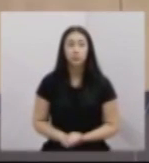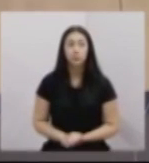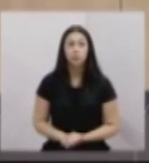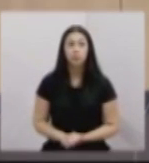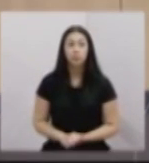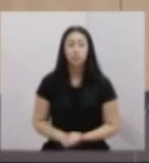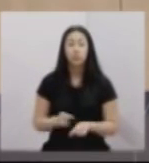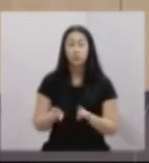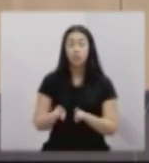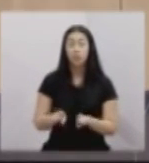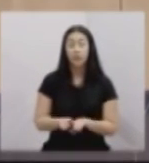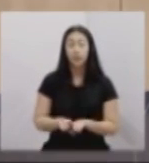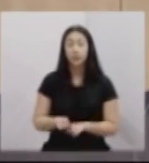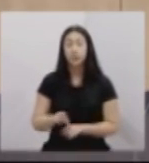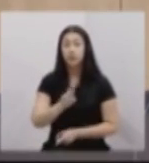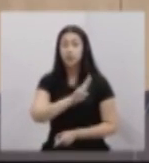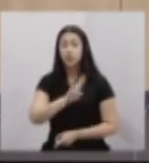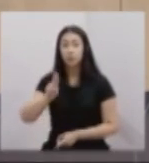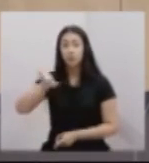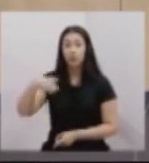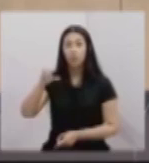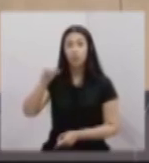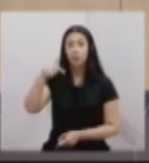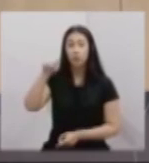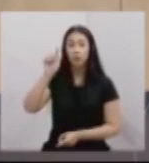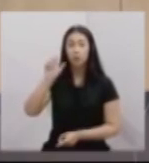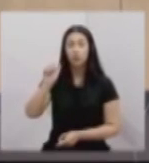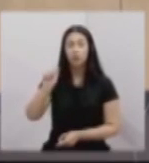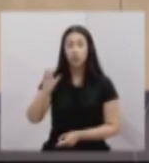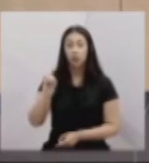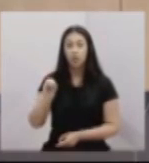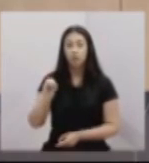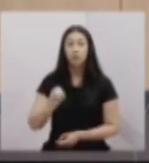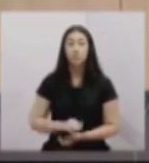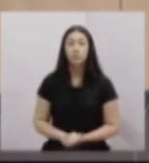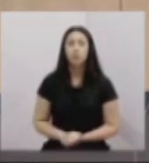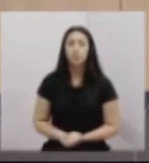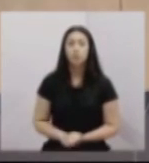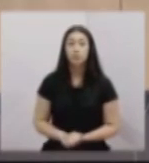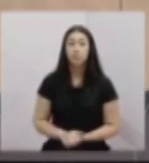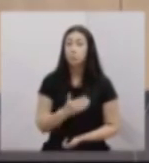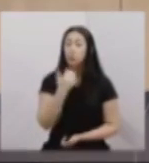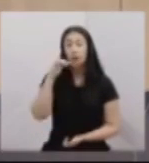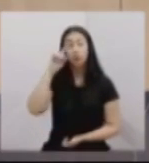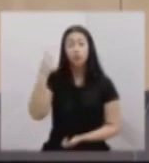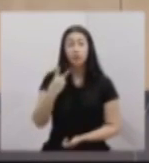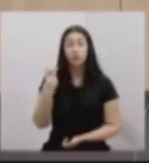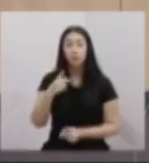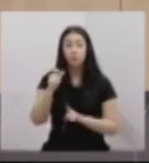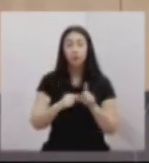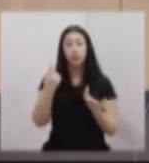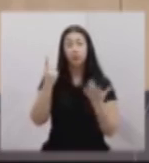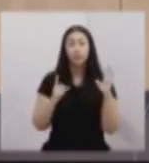E voto de pesar pelo falecimento de João Batista Indiani Júnior, homeopata, falecido em 22 de fevereiro de 2021,